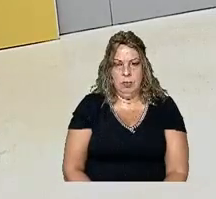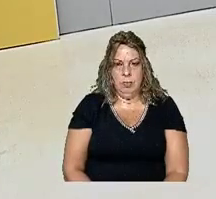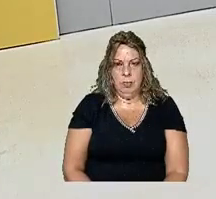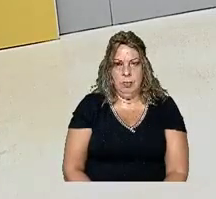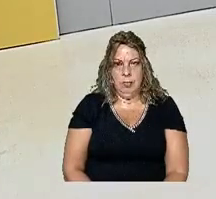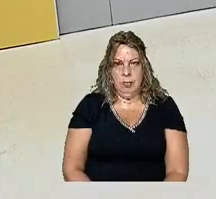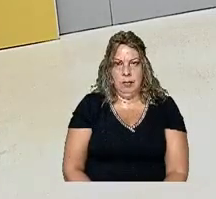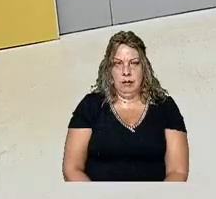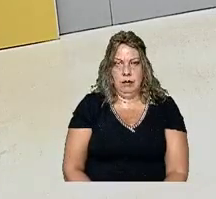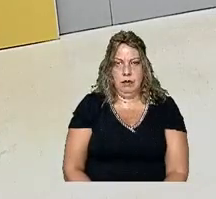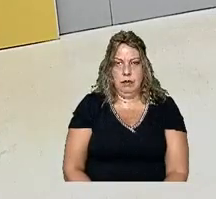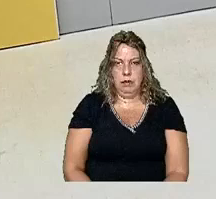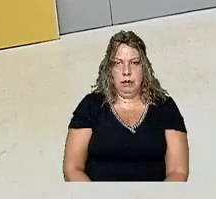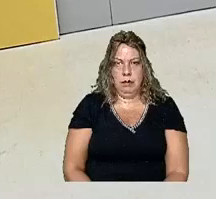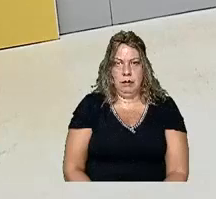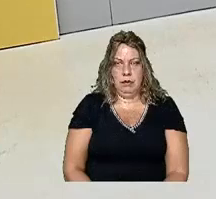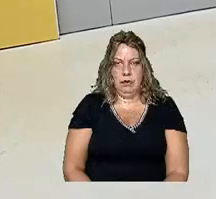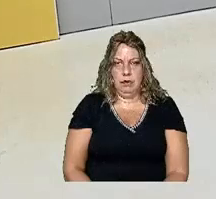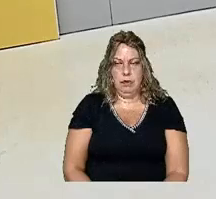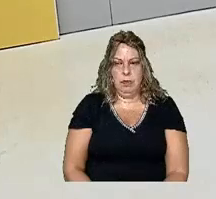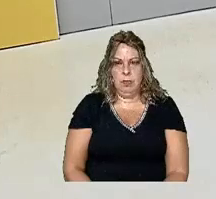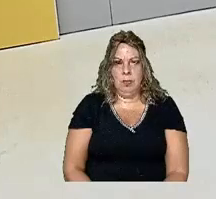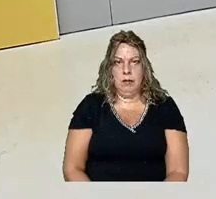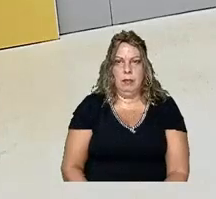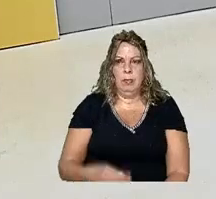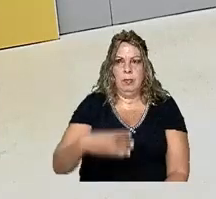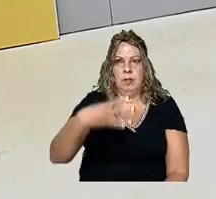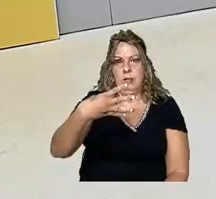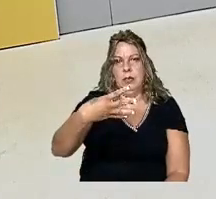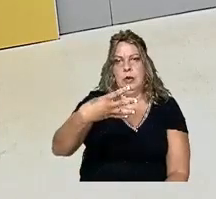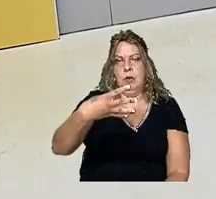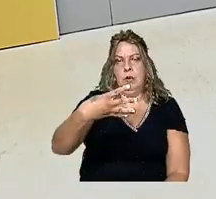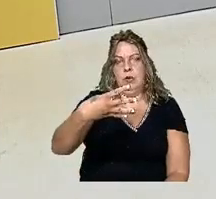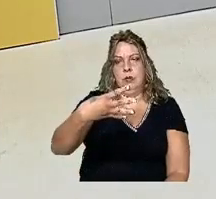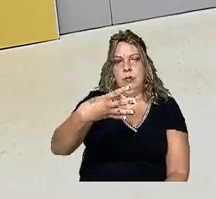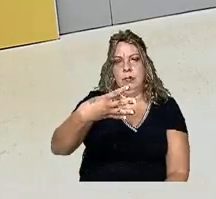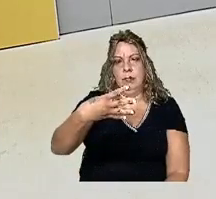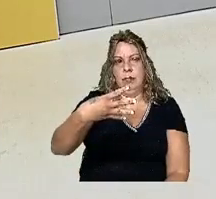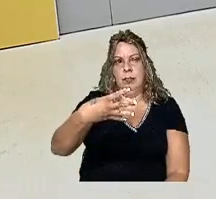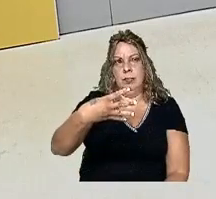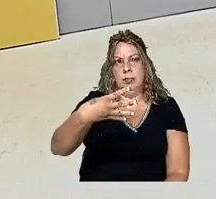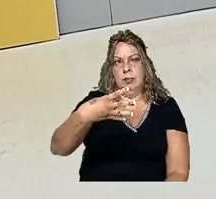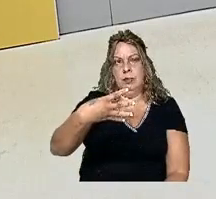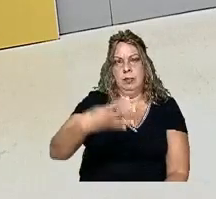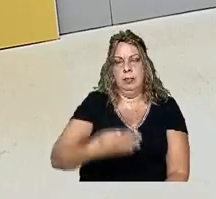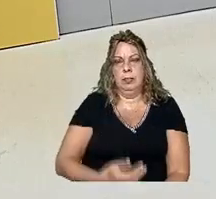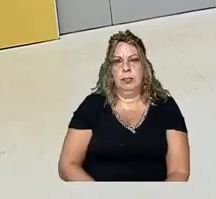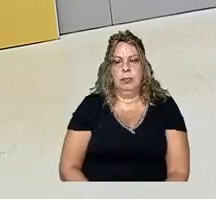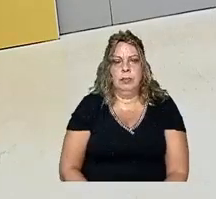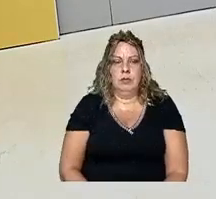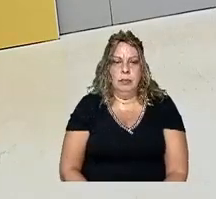Marcou? Pois é, tem o número 4 agora, número 4, vamos lá. Número 4.